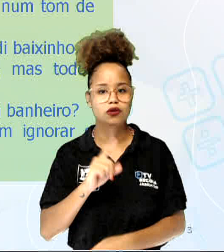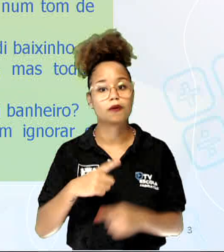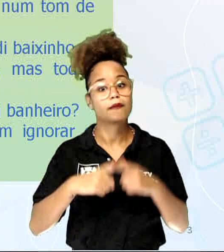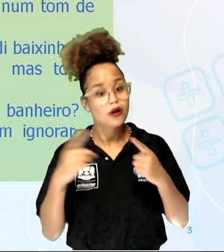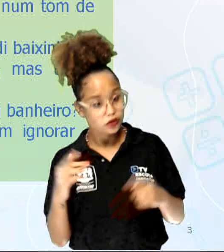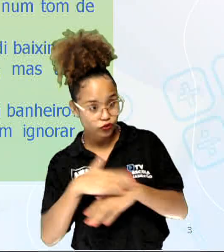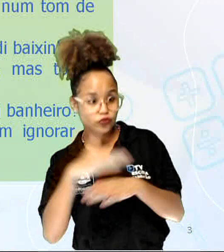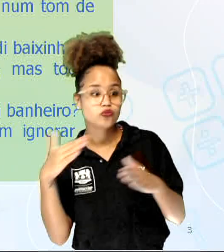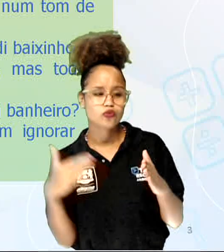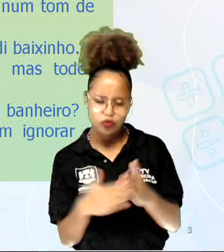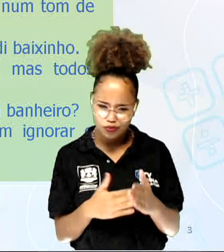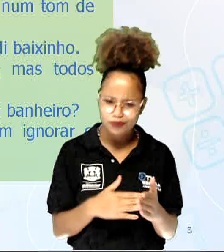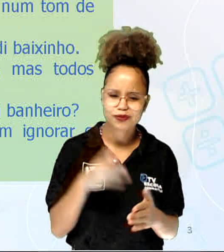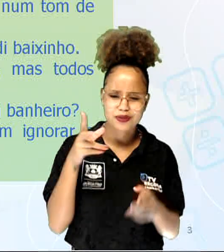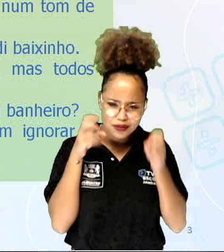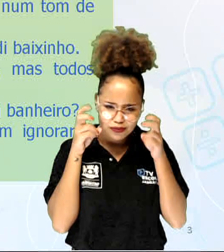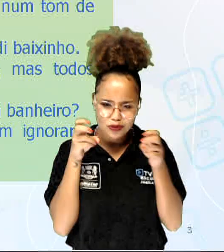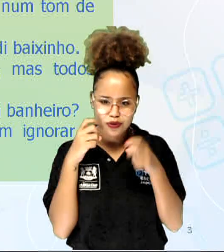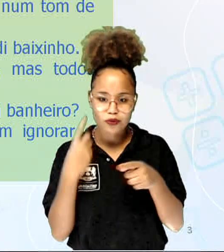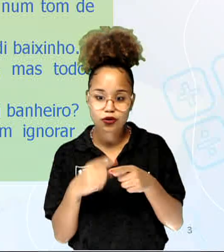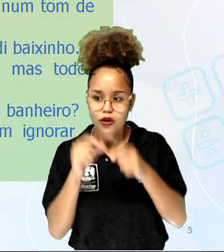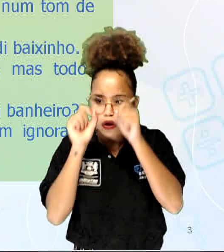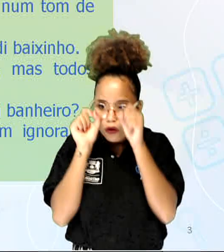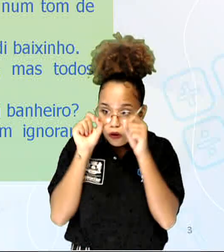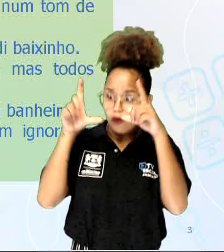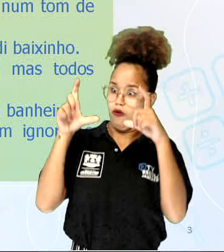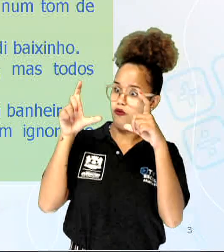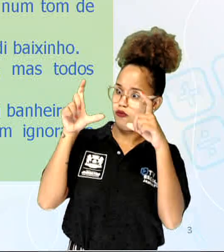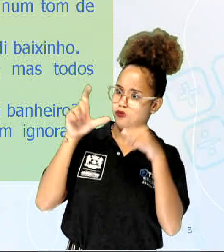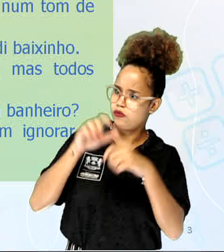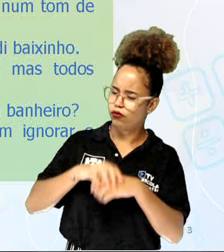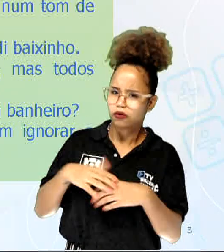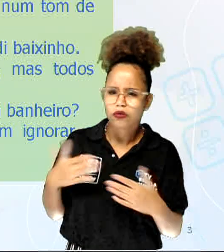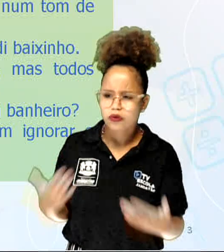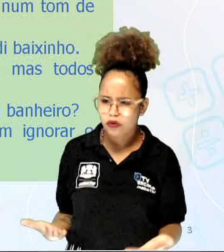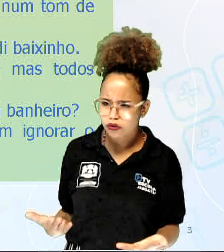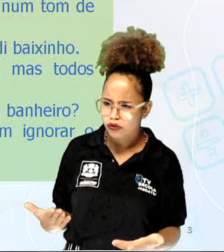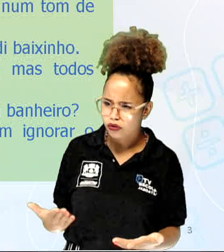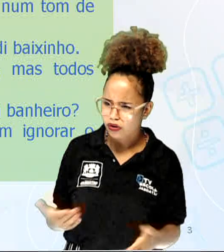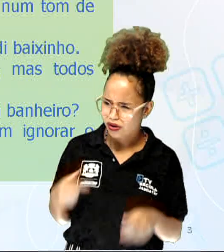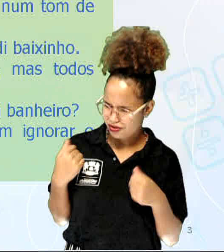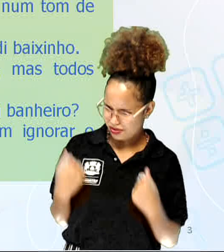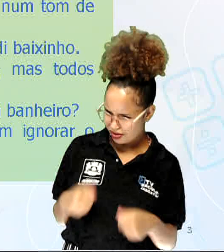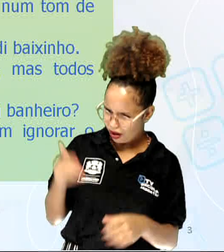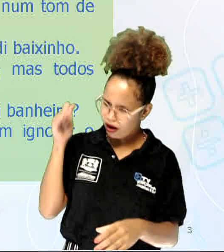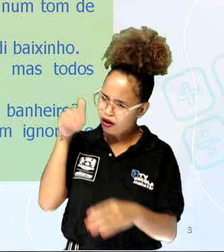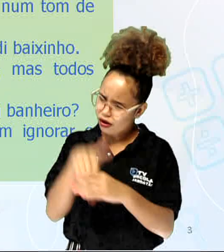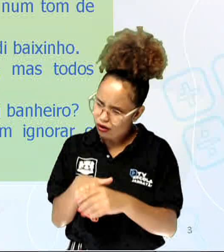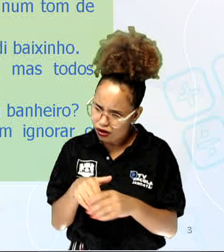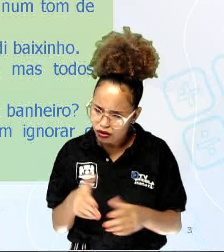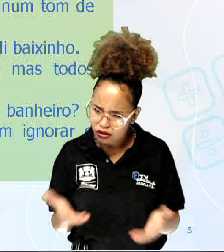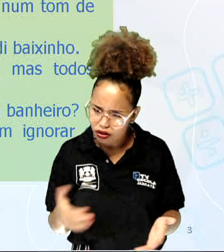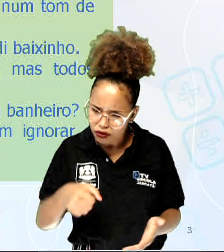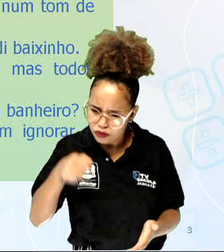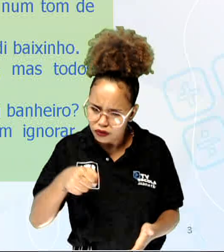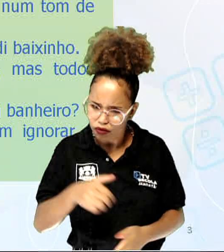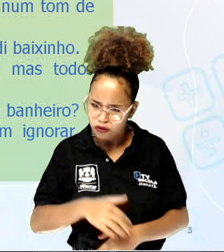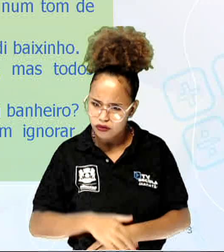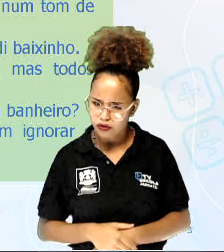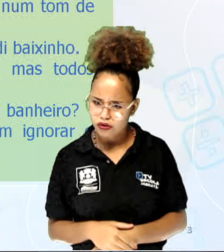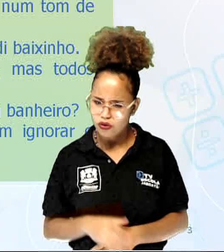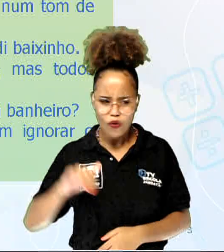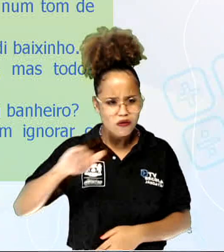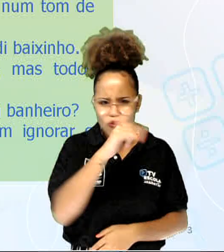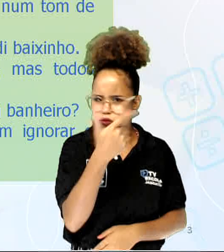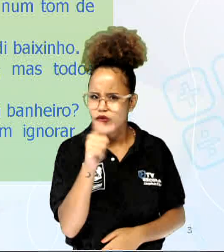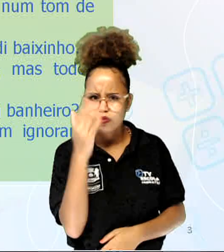qual foi, porque ela regalou os olhos e exclamou: Uai, as necessidades neste saquinho? No avião não tem